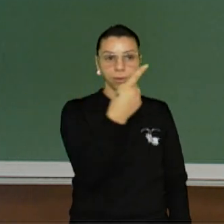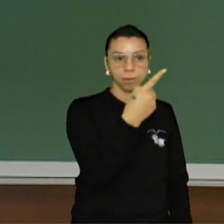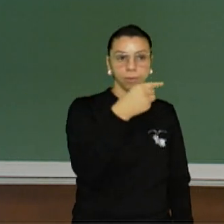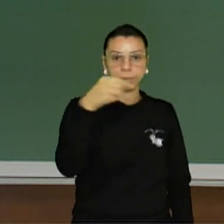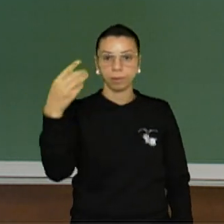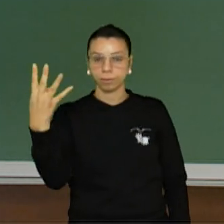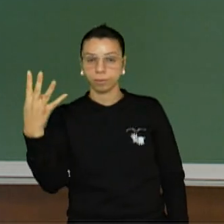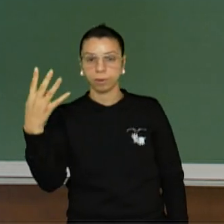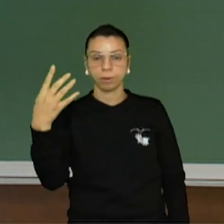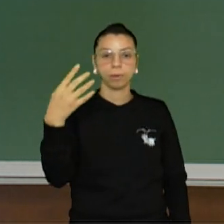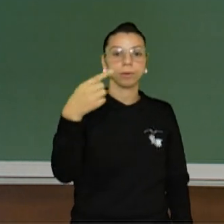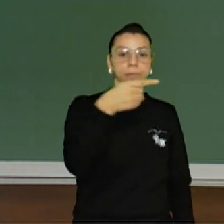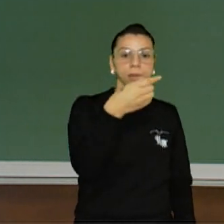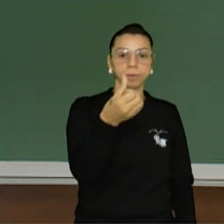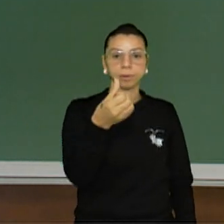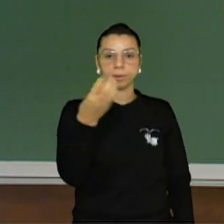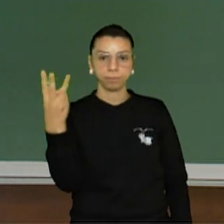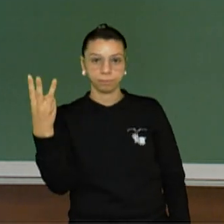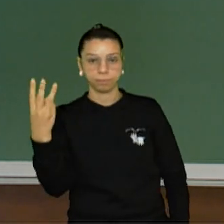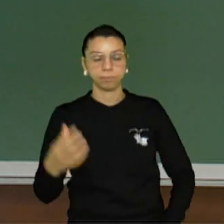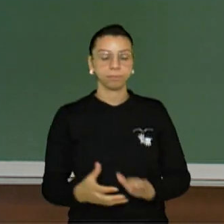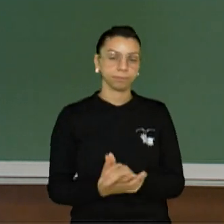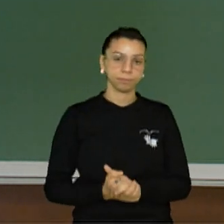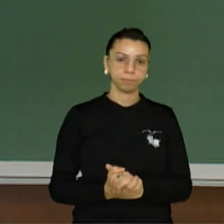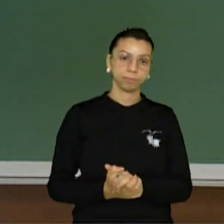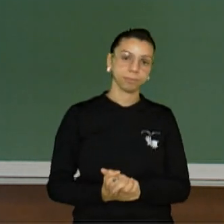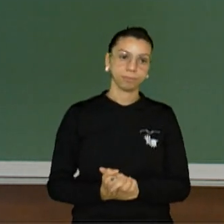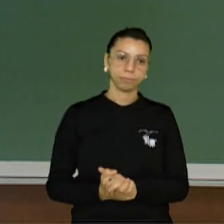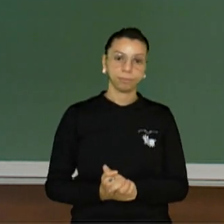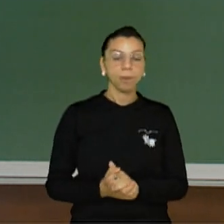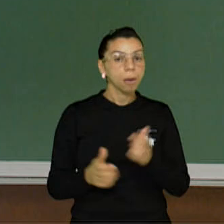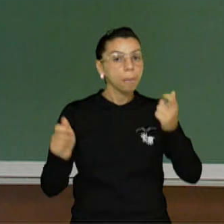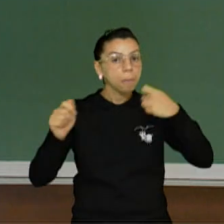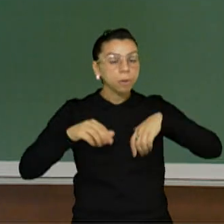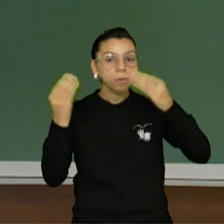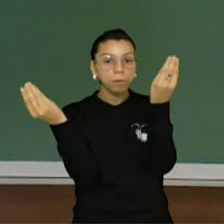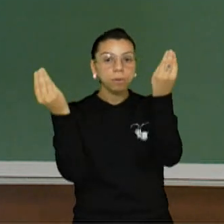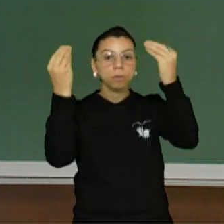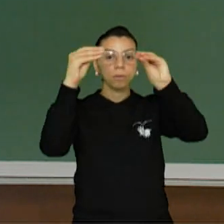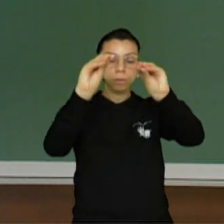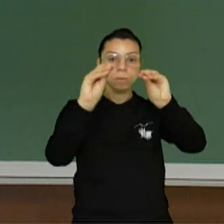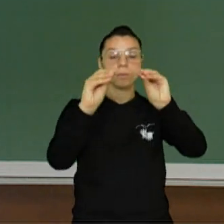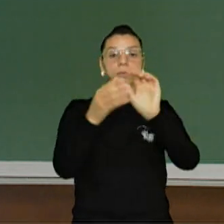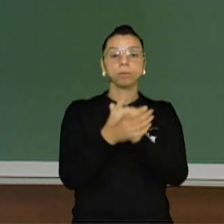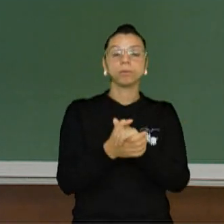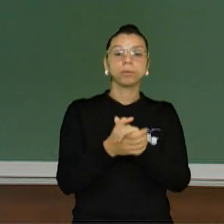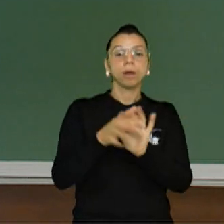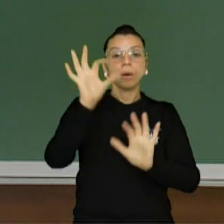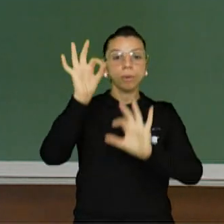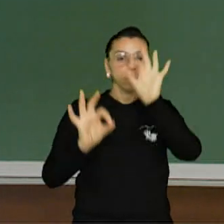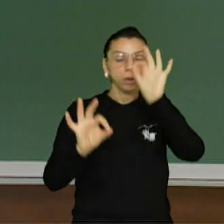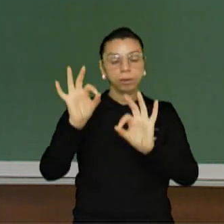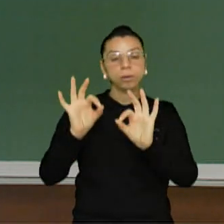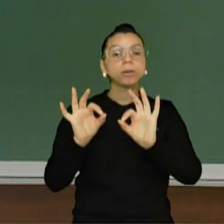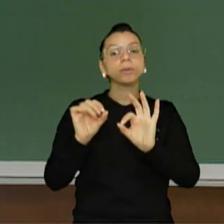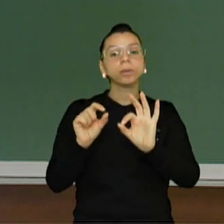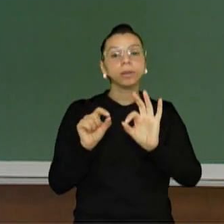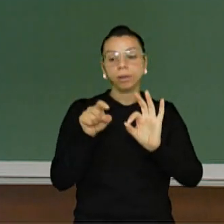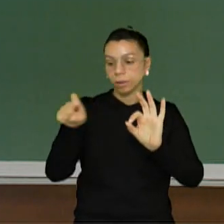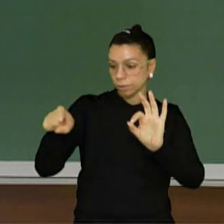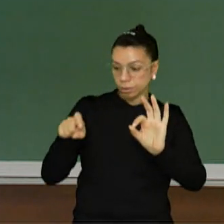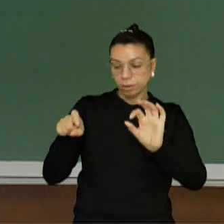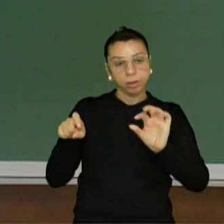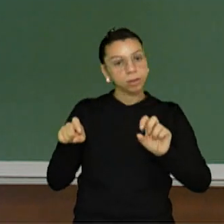menos 4, menos 6 e 3, tá? E aqui a gente coloca os pontos na ordem XY, 0 e